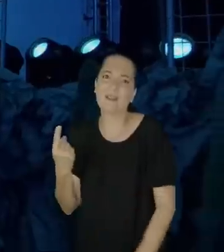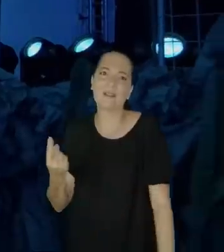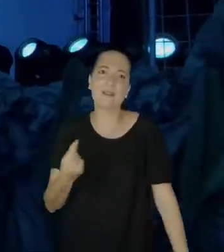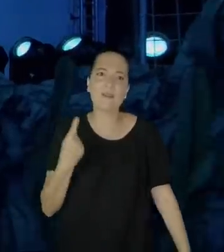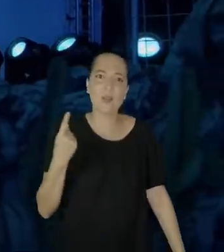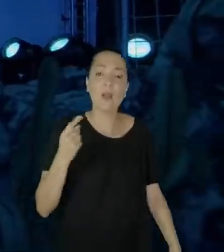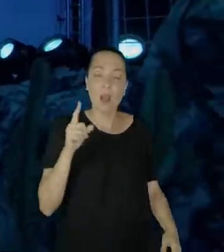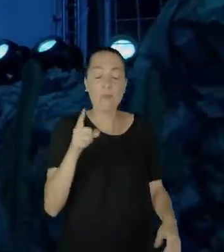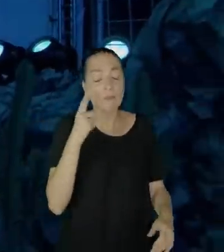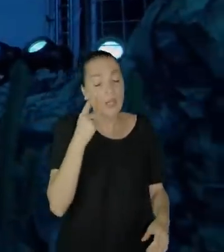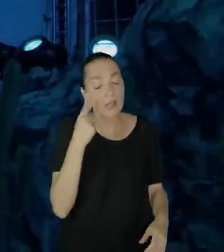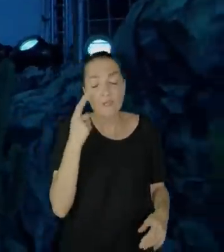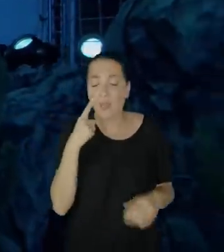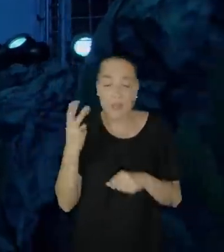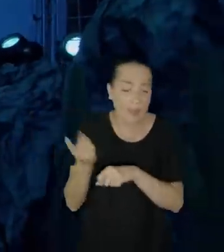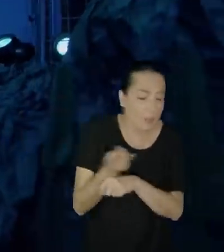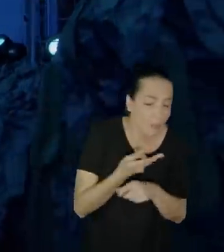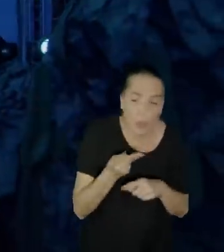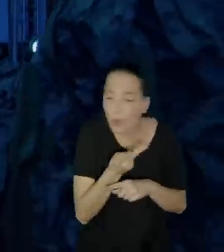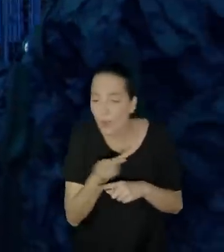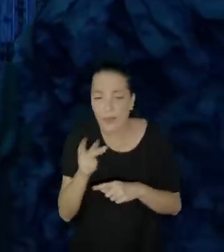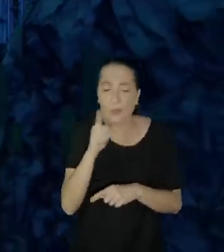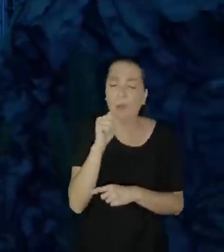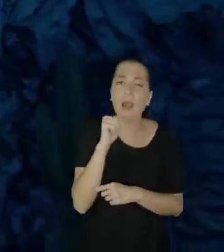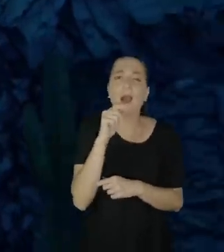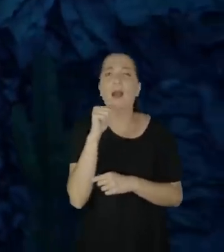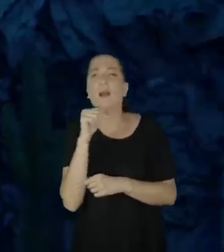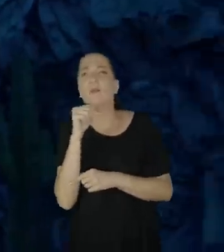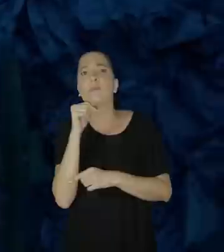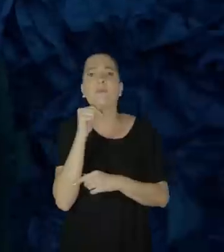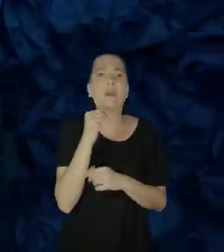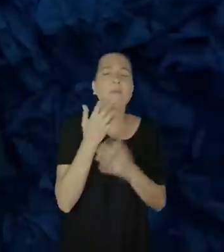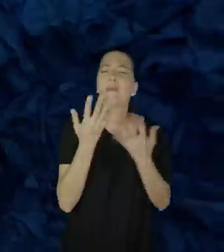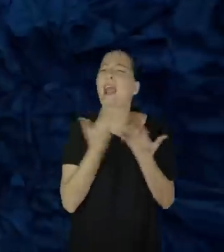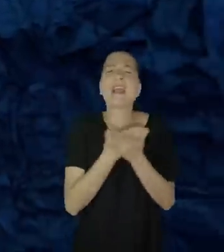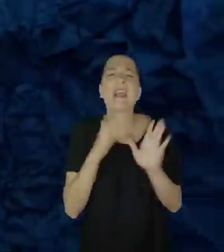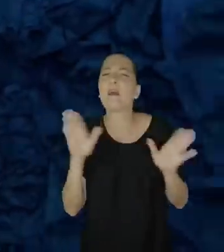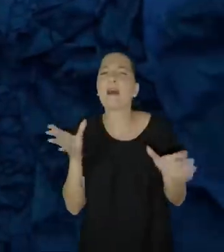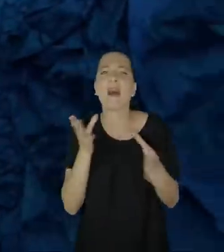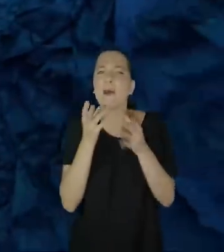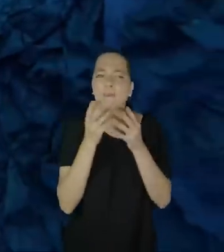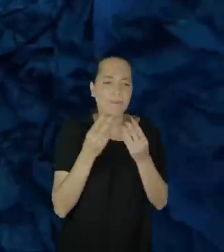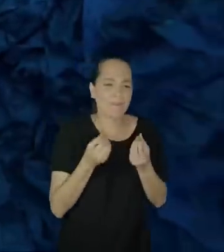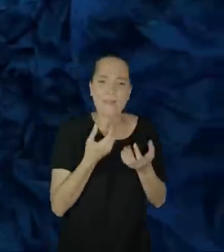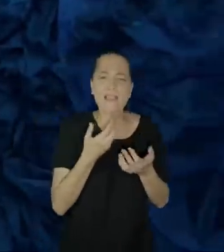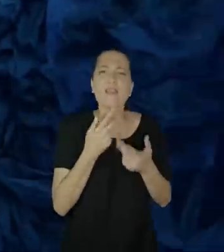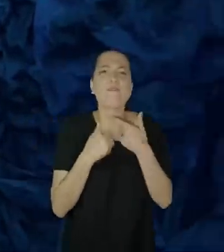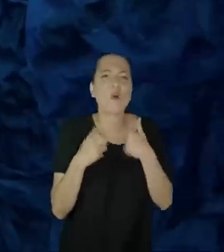procuras água que alivie teu ardor.